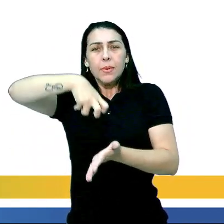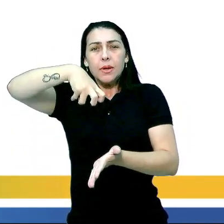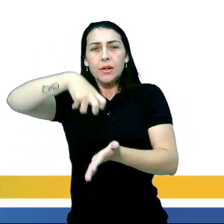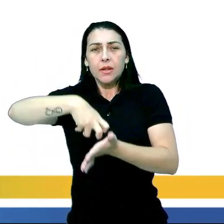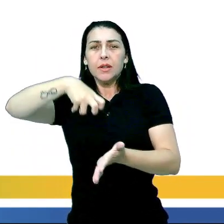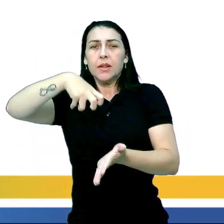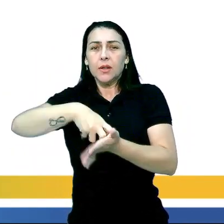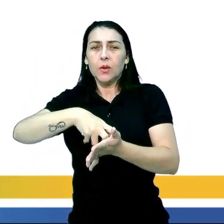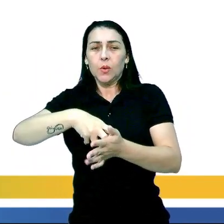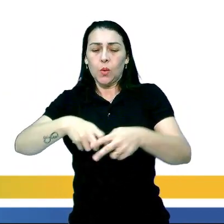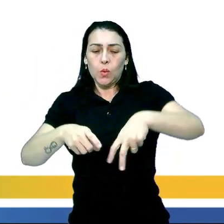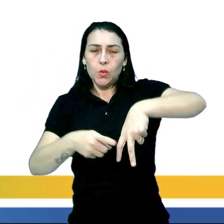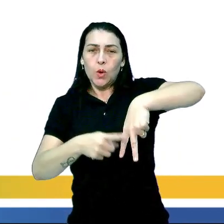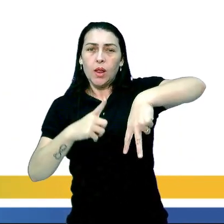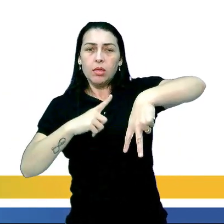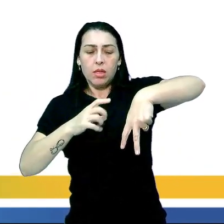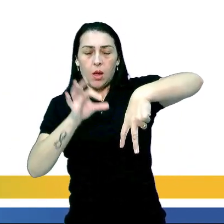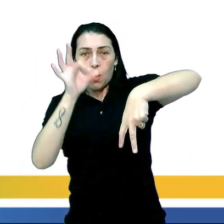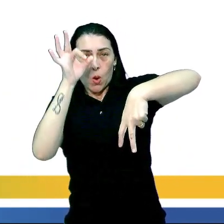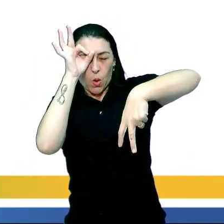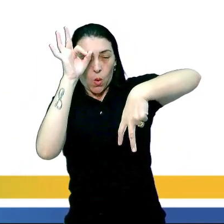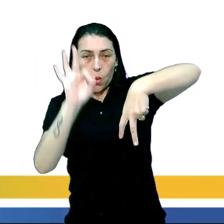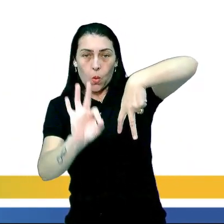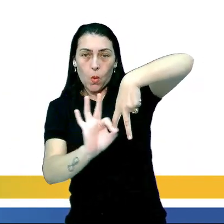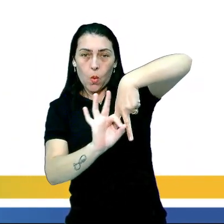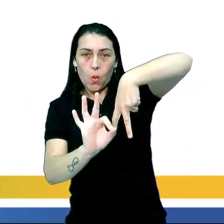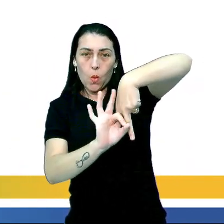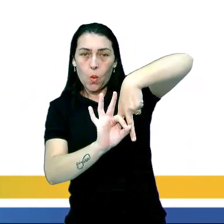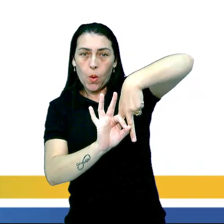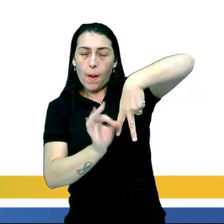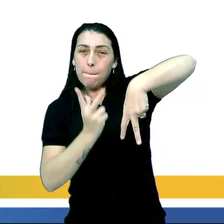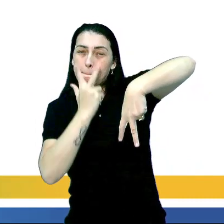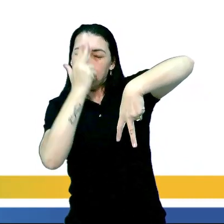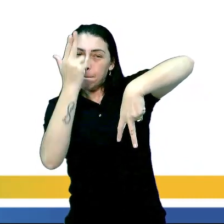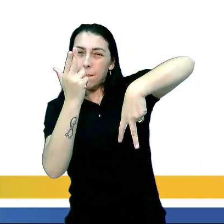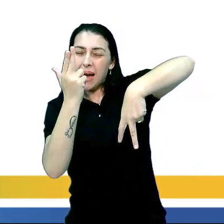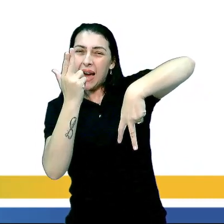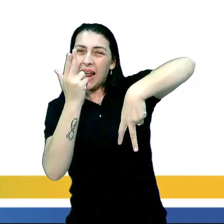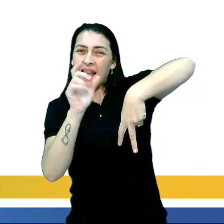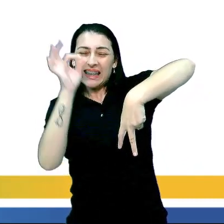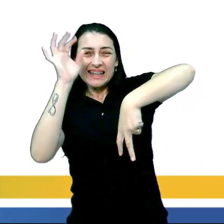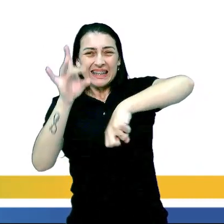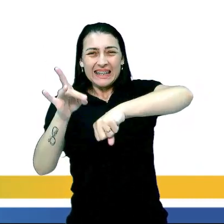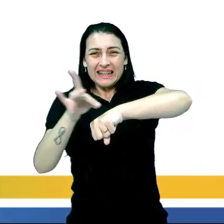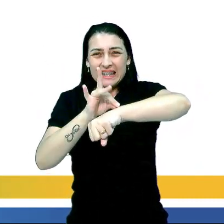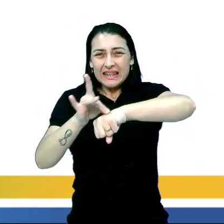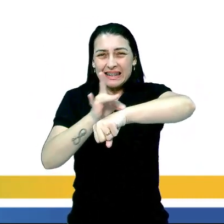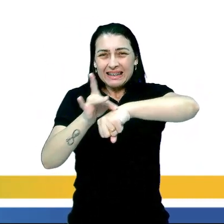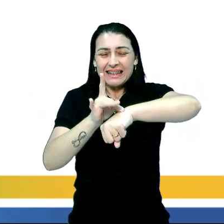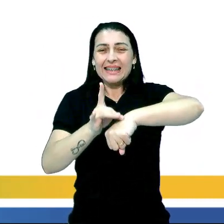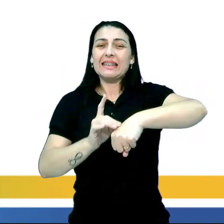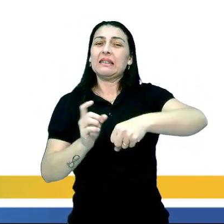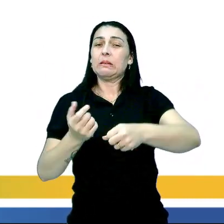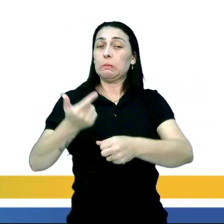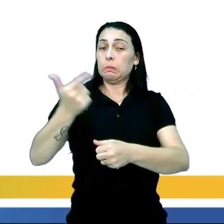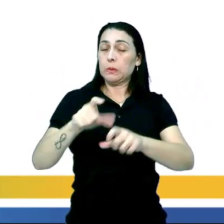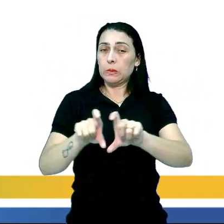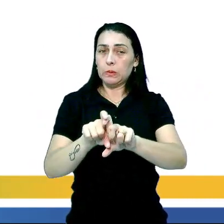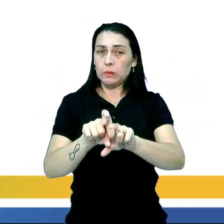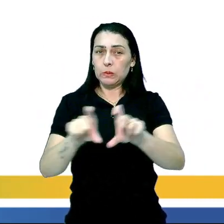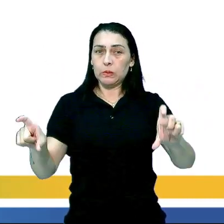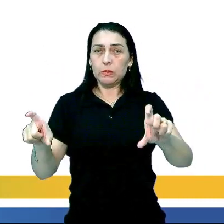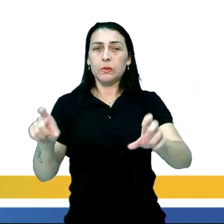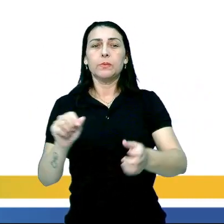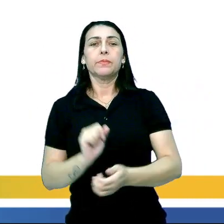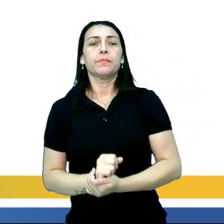canção. No joelho tem um olho, aceso que nem tição. Segunda estrofe, vamos para a